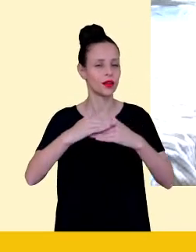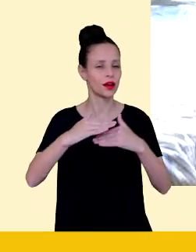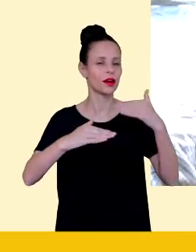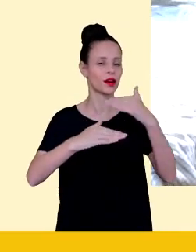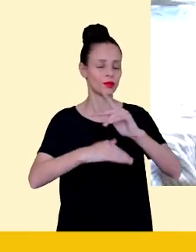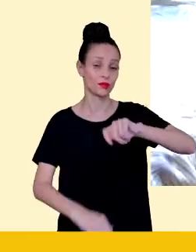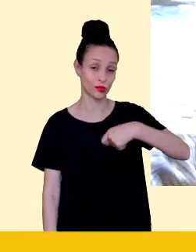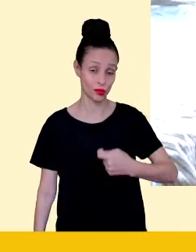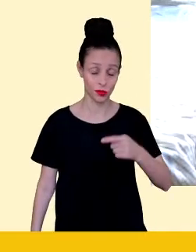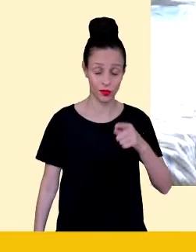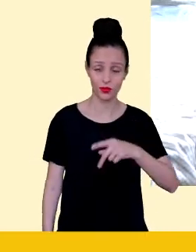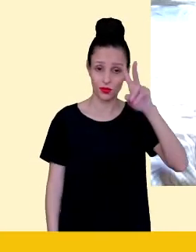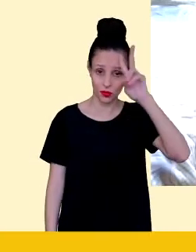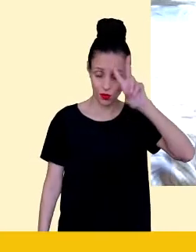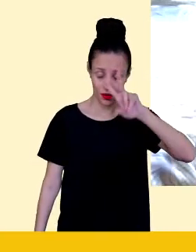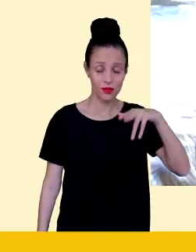Sobre essa história.